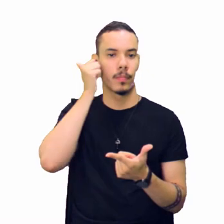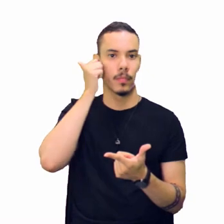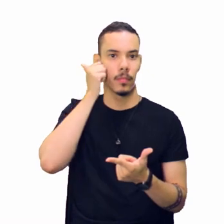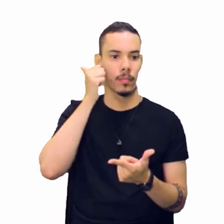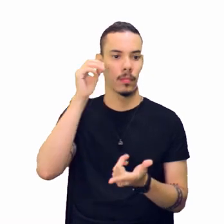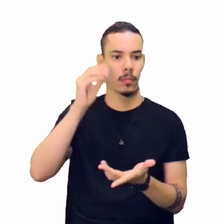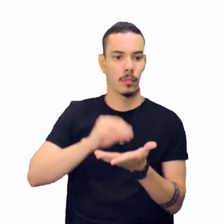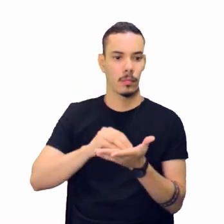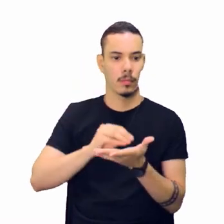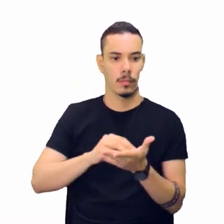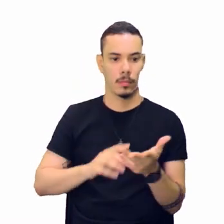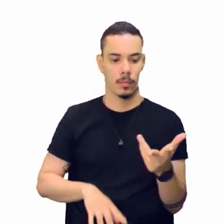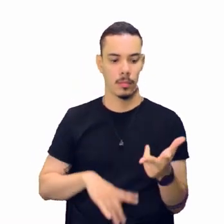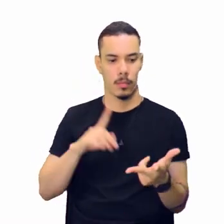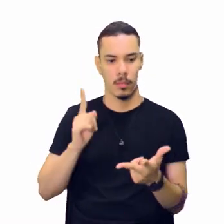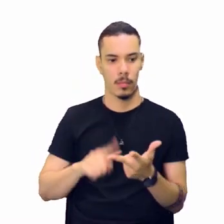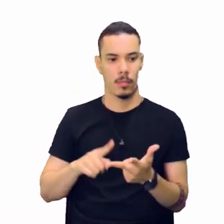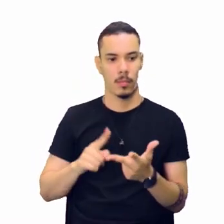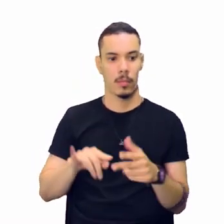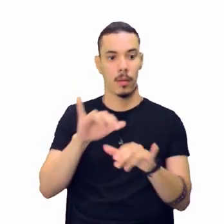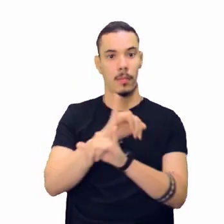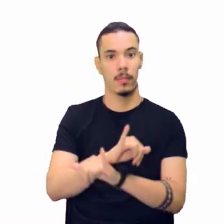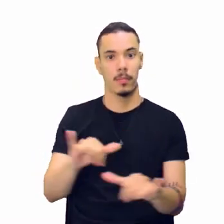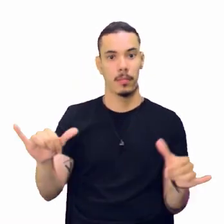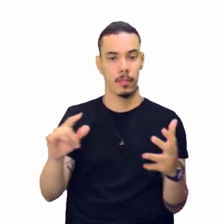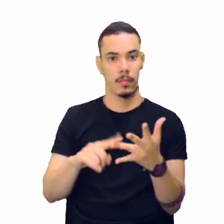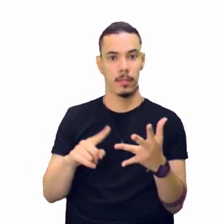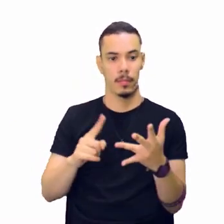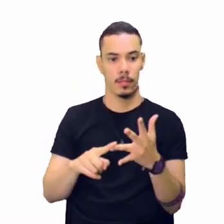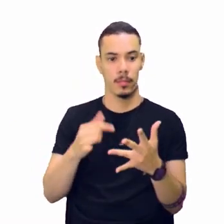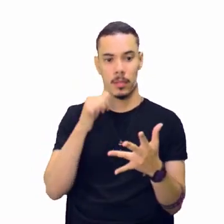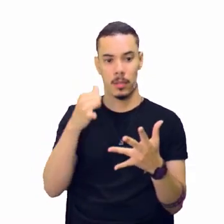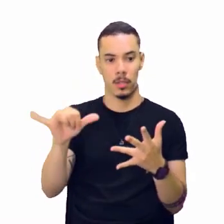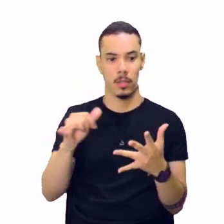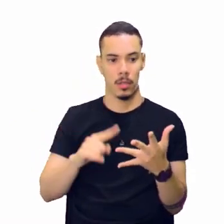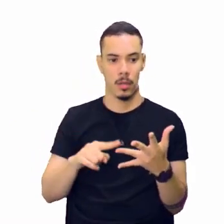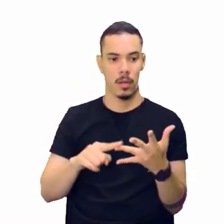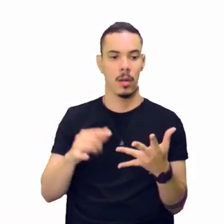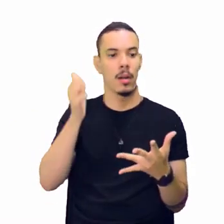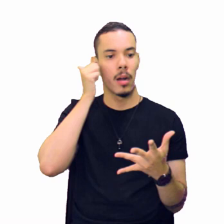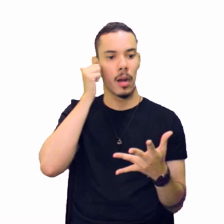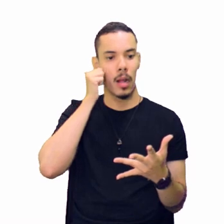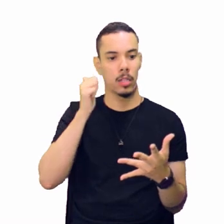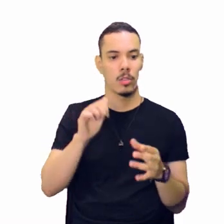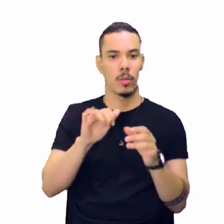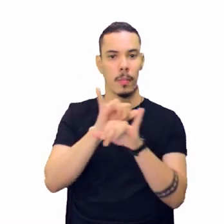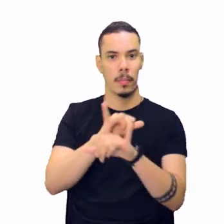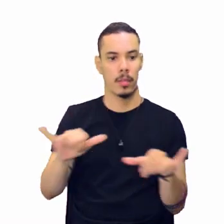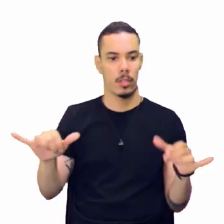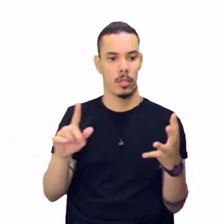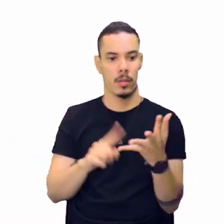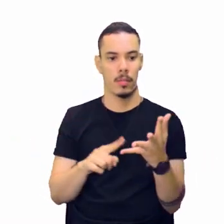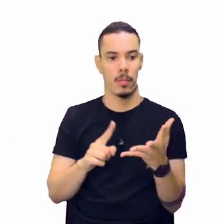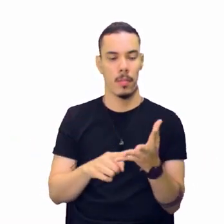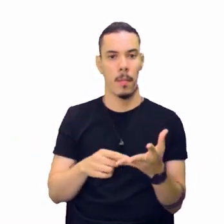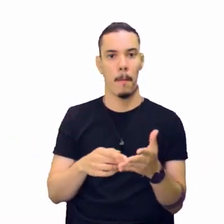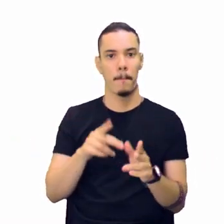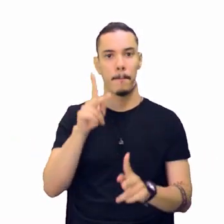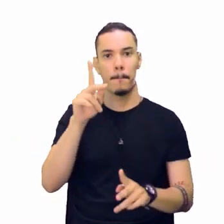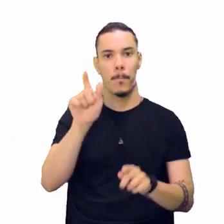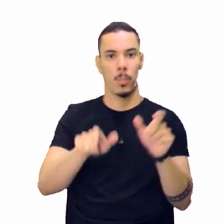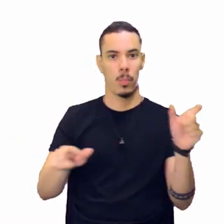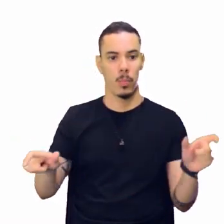rádio e ausência, mídia eletrônica, rádio e mídia, público